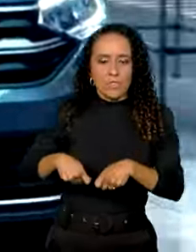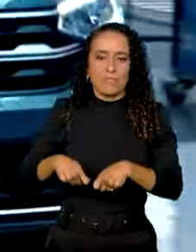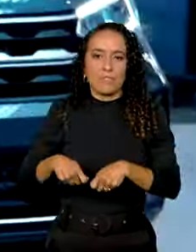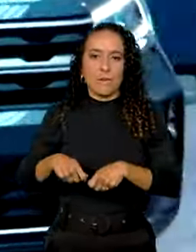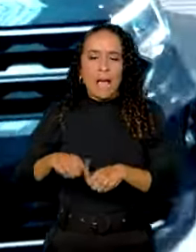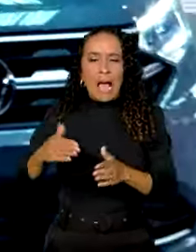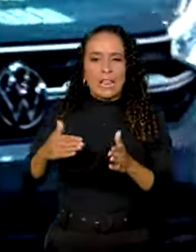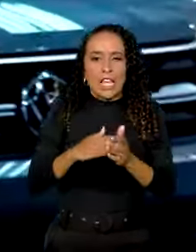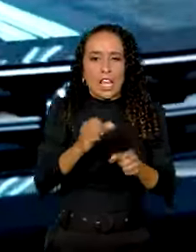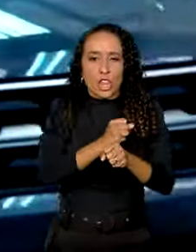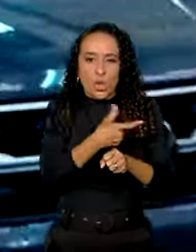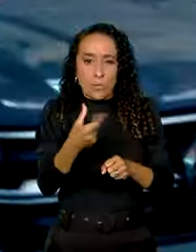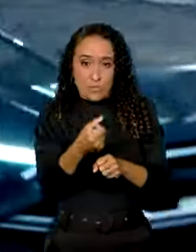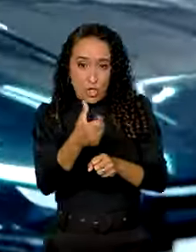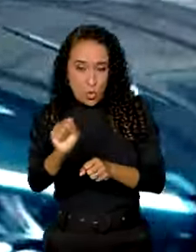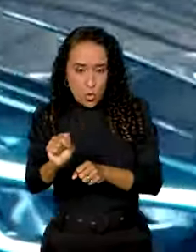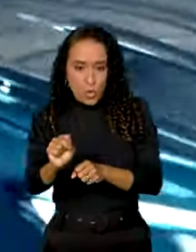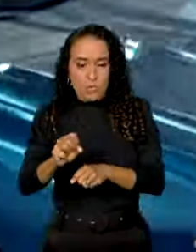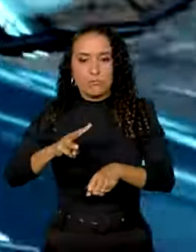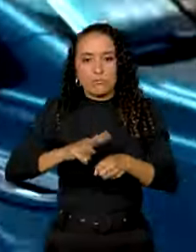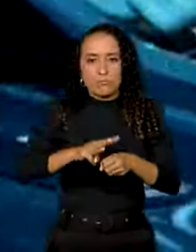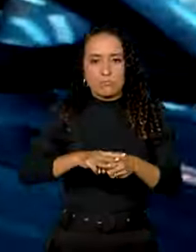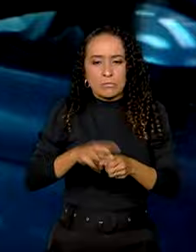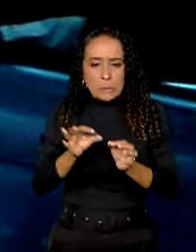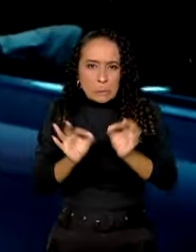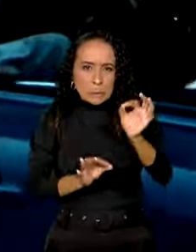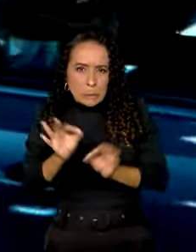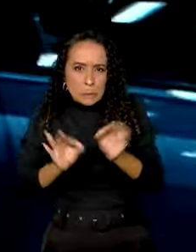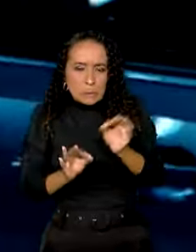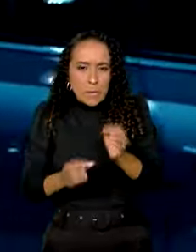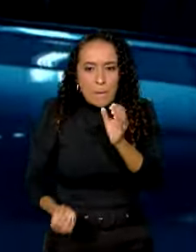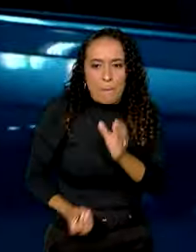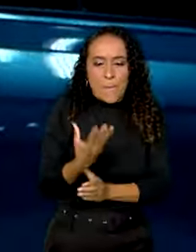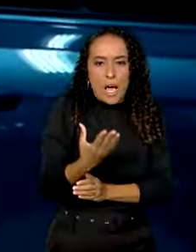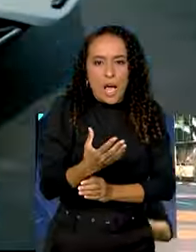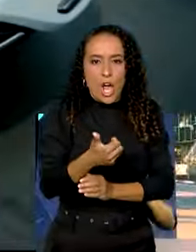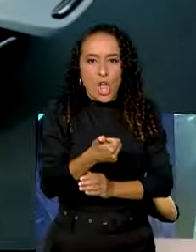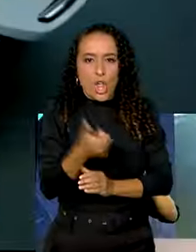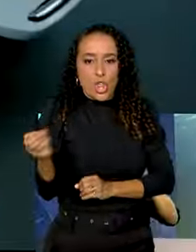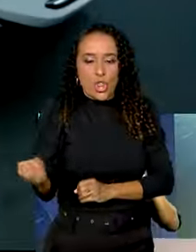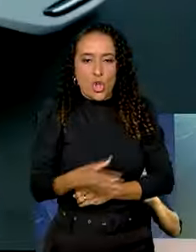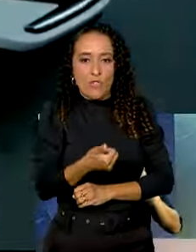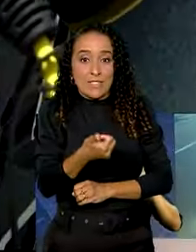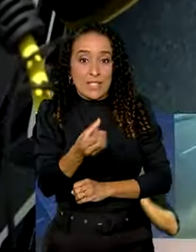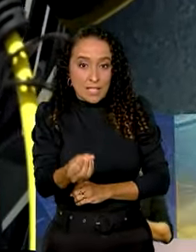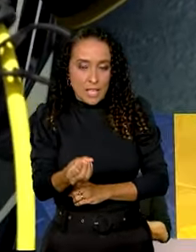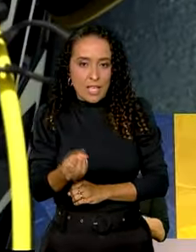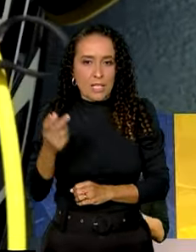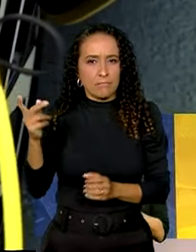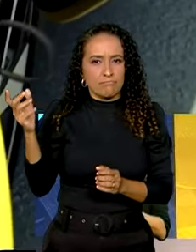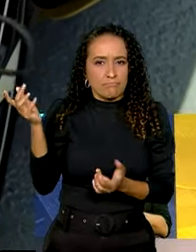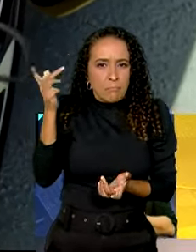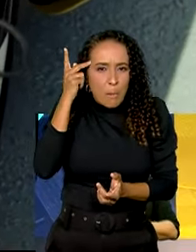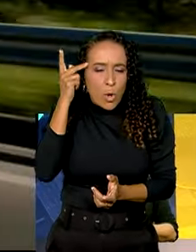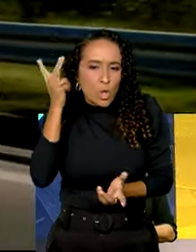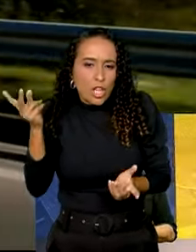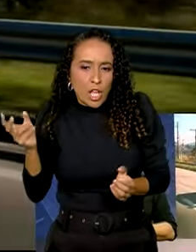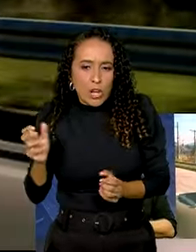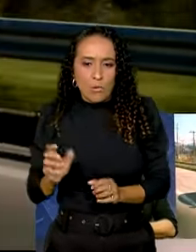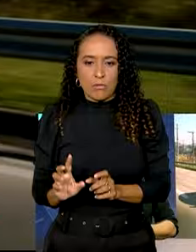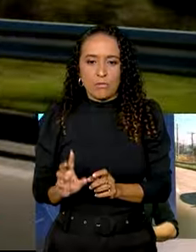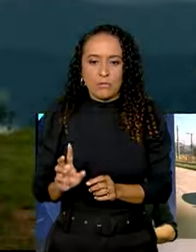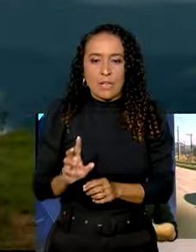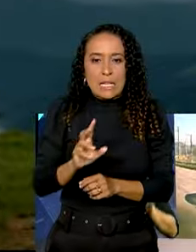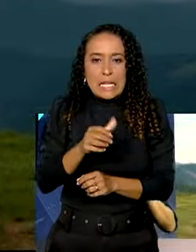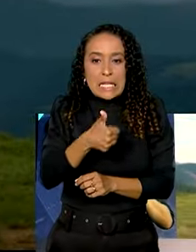Até 2028, a Volkswagen projeta o lançamento de 16 novos veículos, incluindo modelos híbridos e